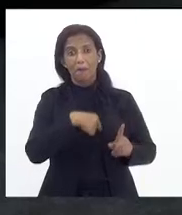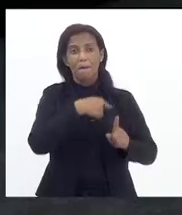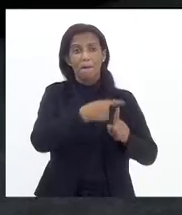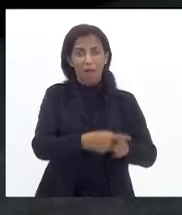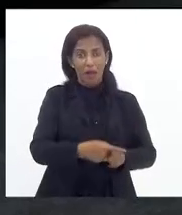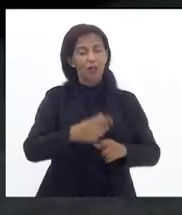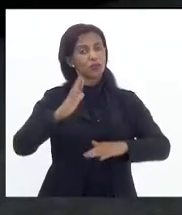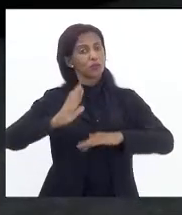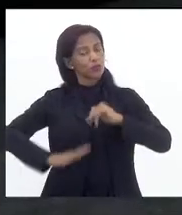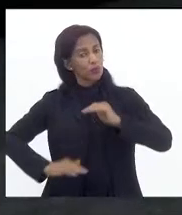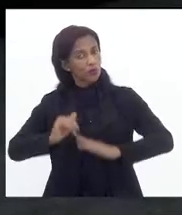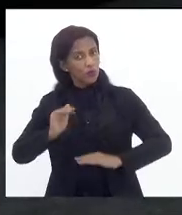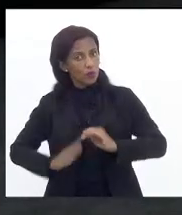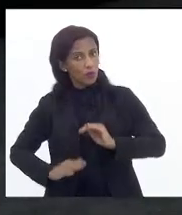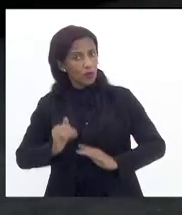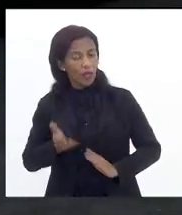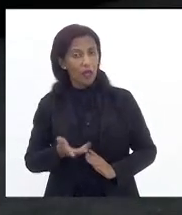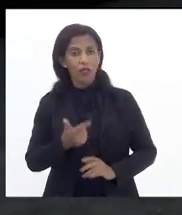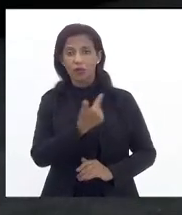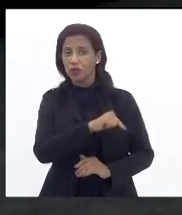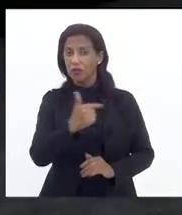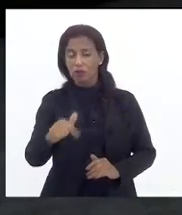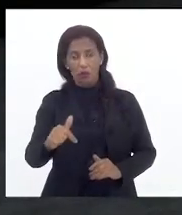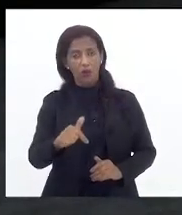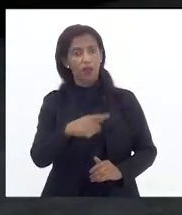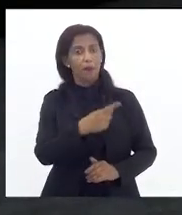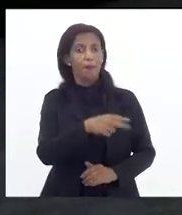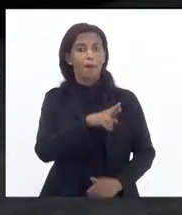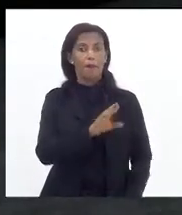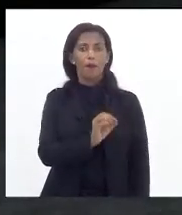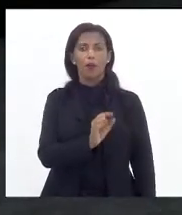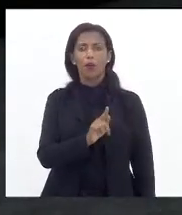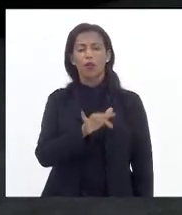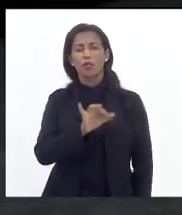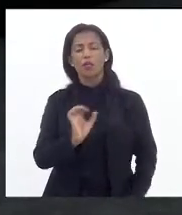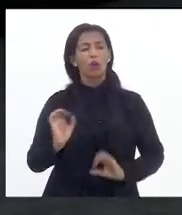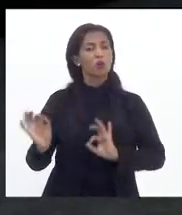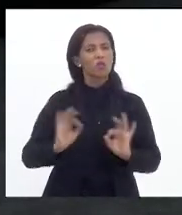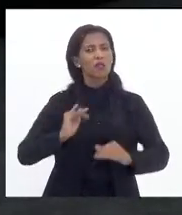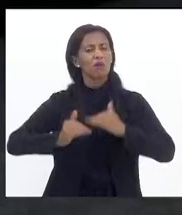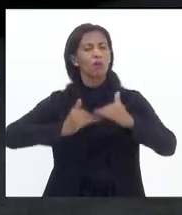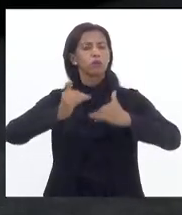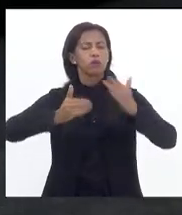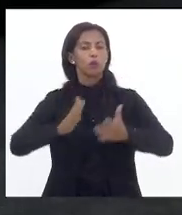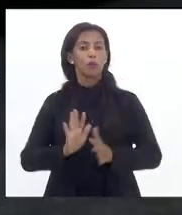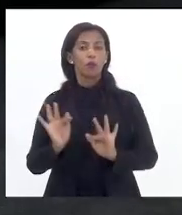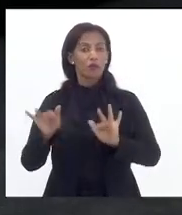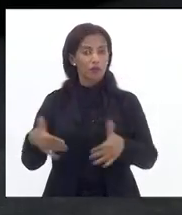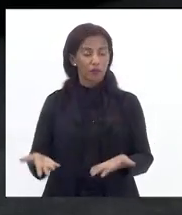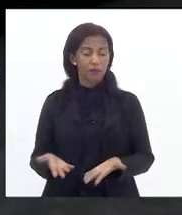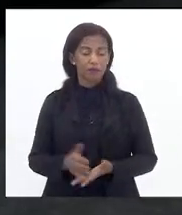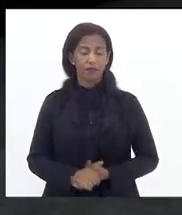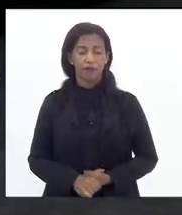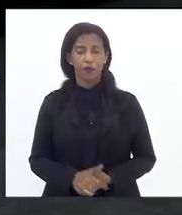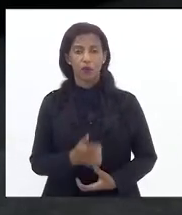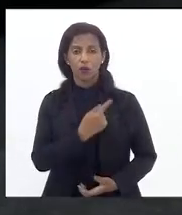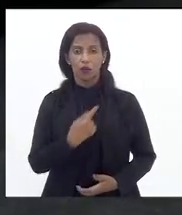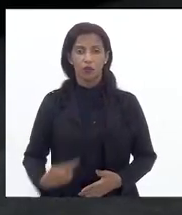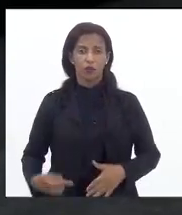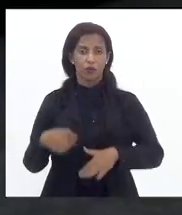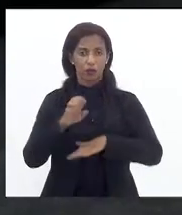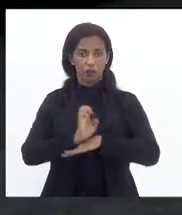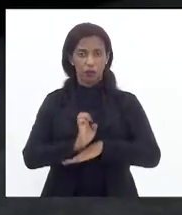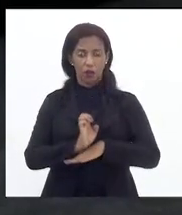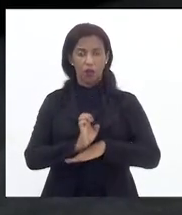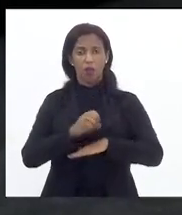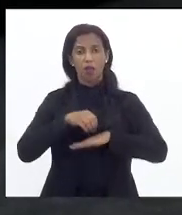macho categorias fiquem sem as suas progressões para que ninguém venha progredir por fim o governo